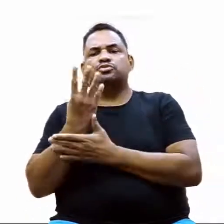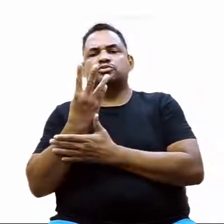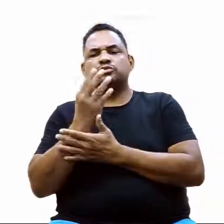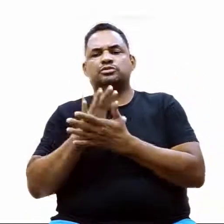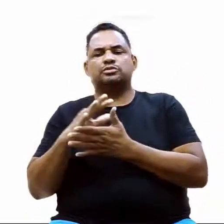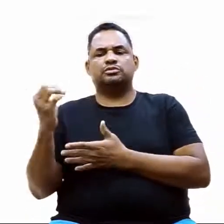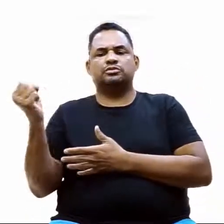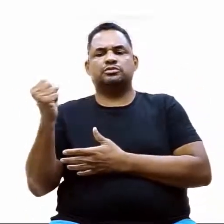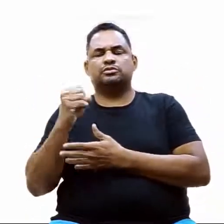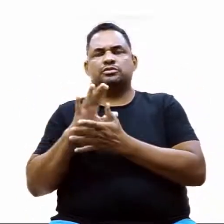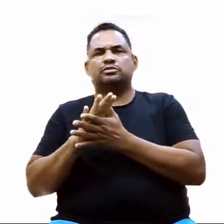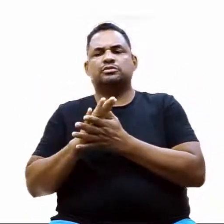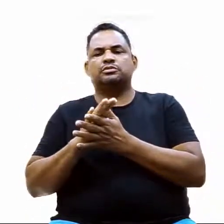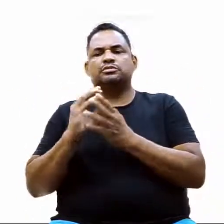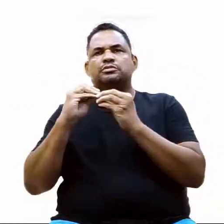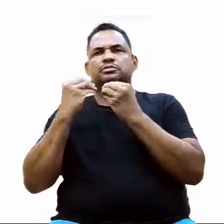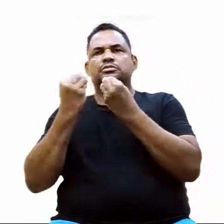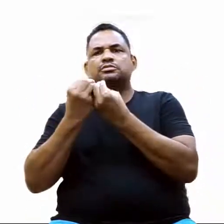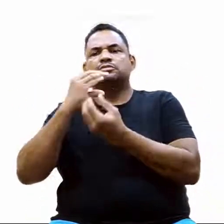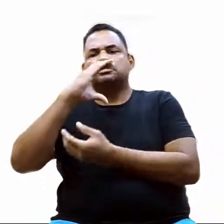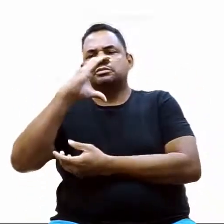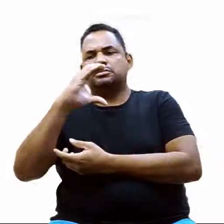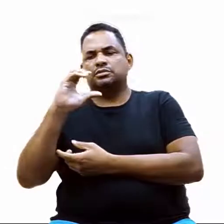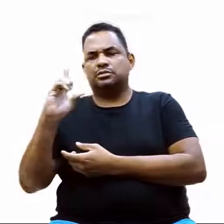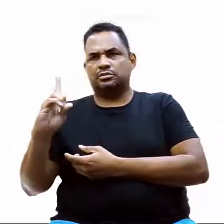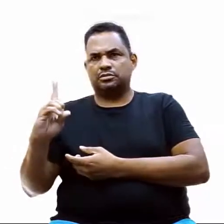como produto C e D.